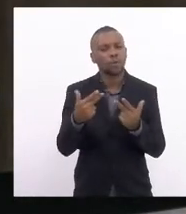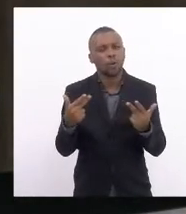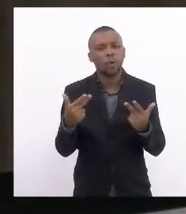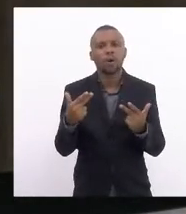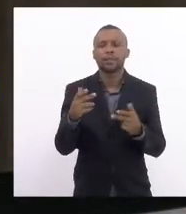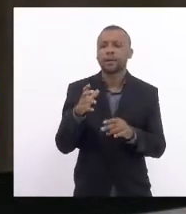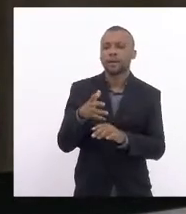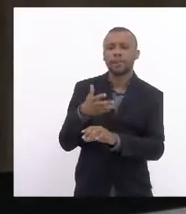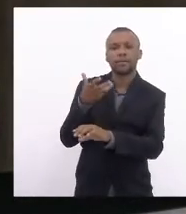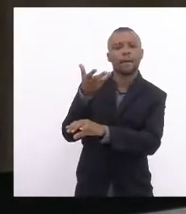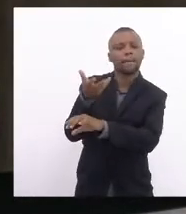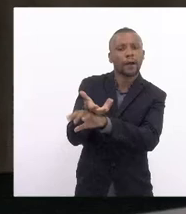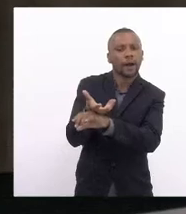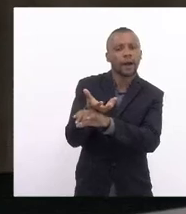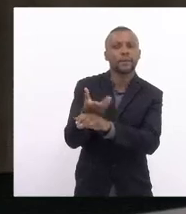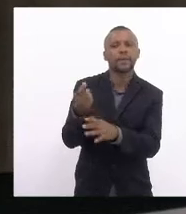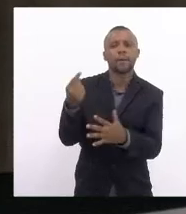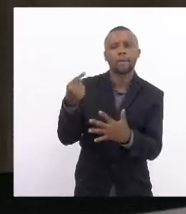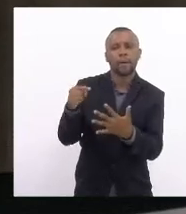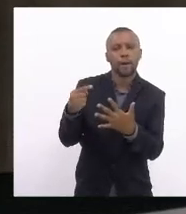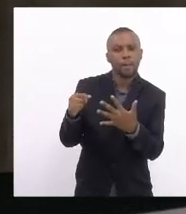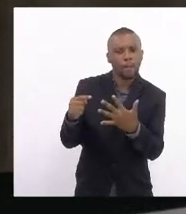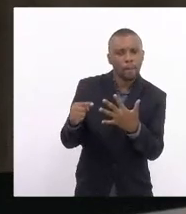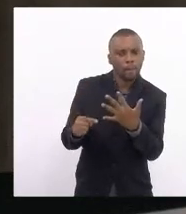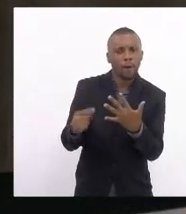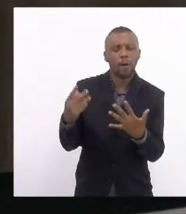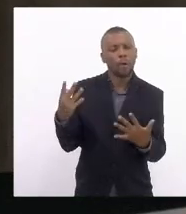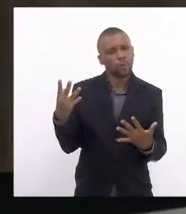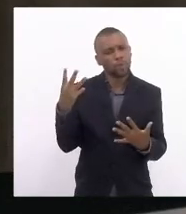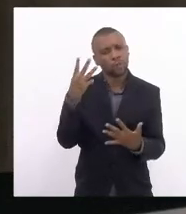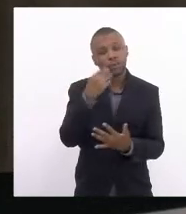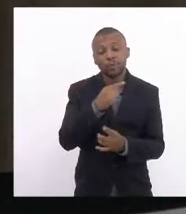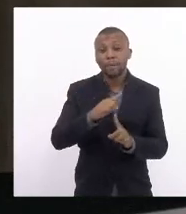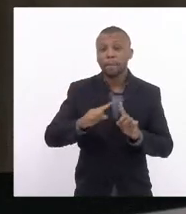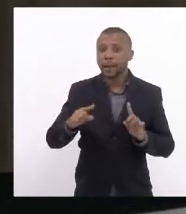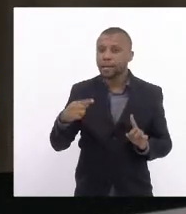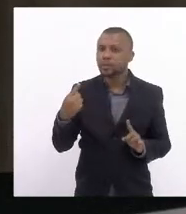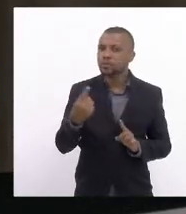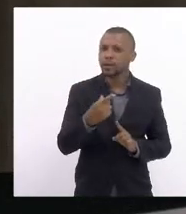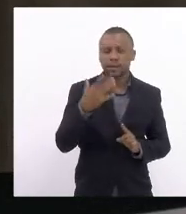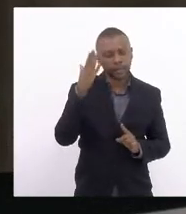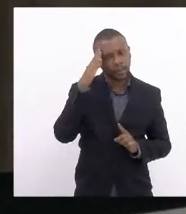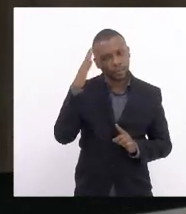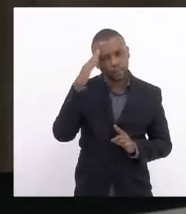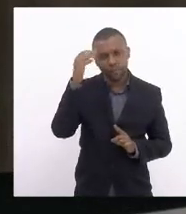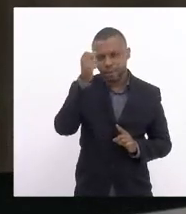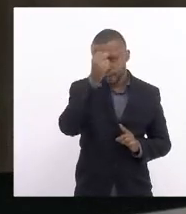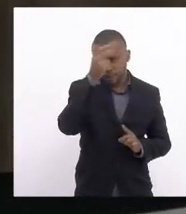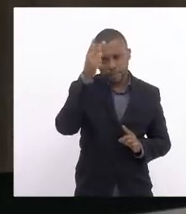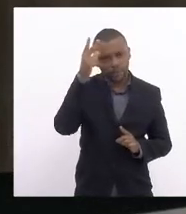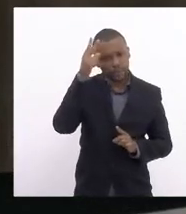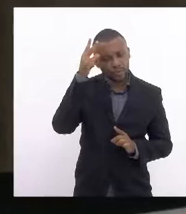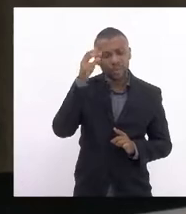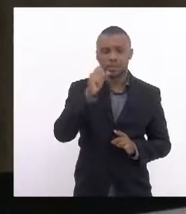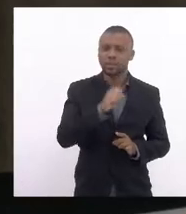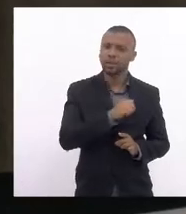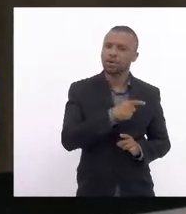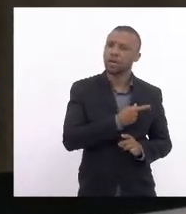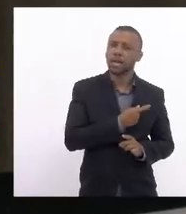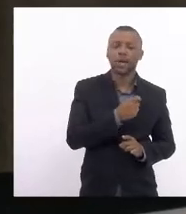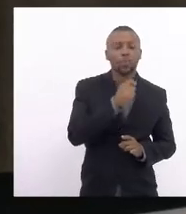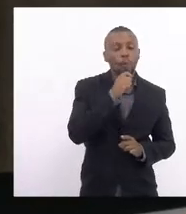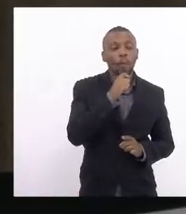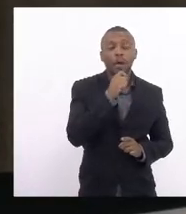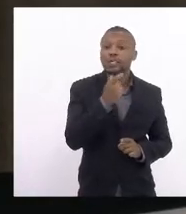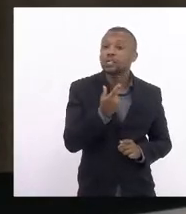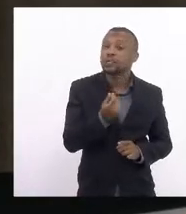praças, etc. Isso tudo aí é muito bonito, mas todos nós sabemos que a prefeitura de São Gonçalo não tem um níquel para tocar